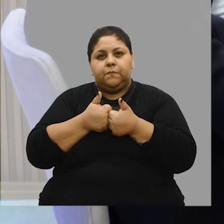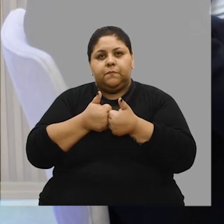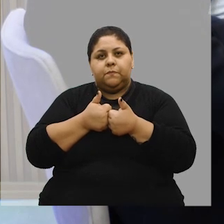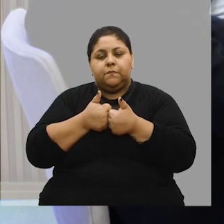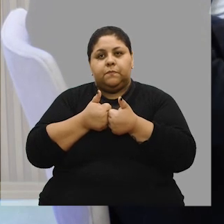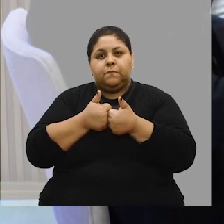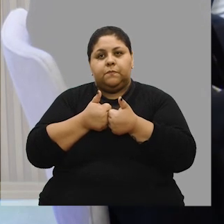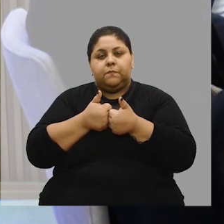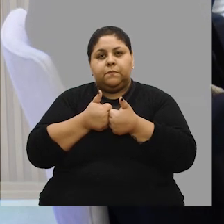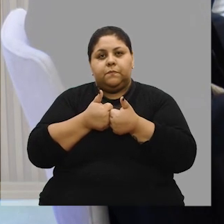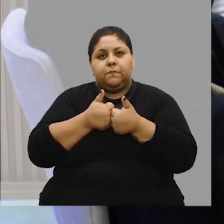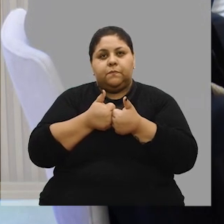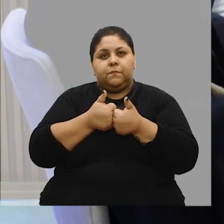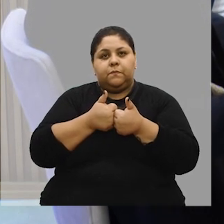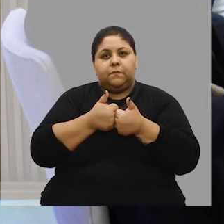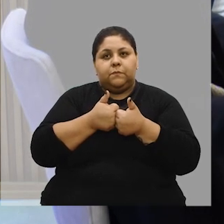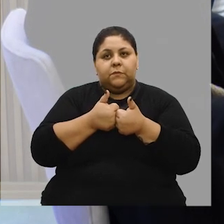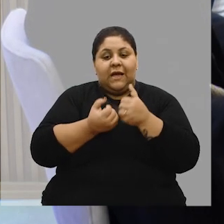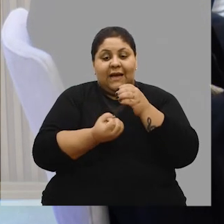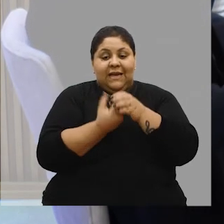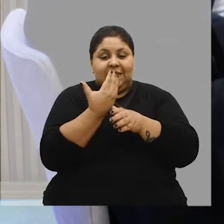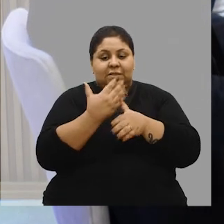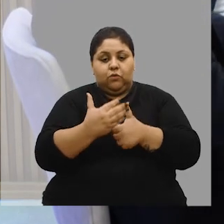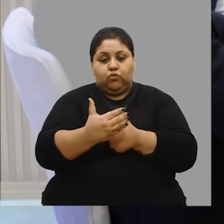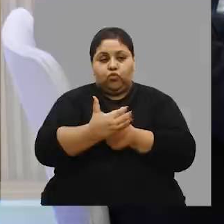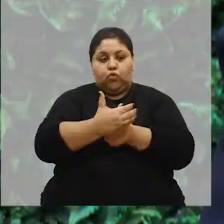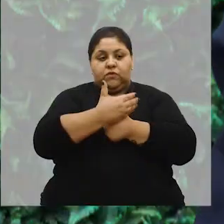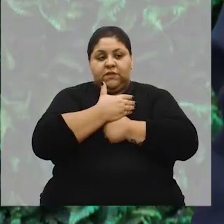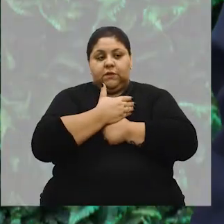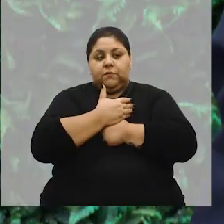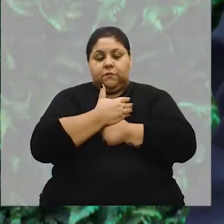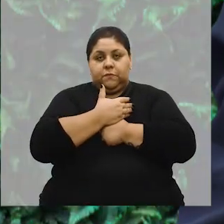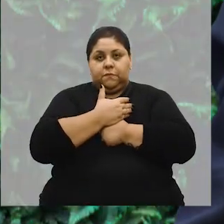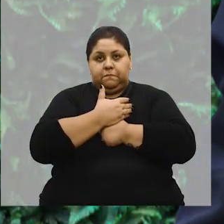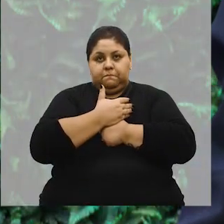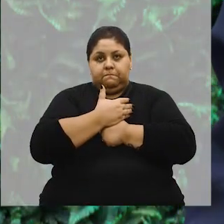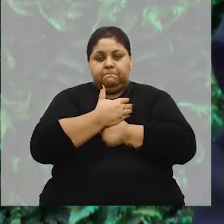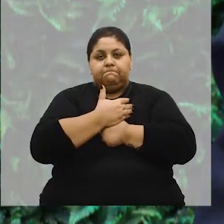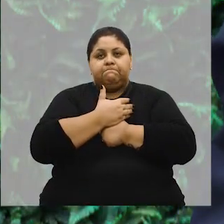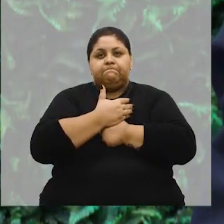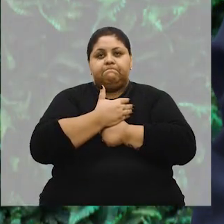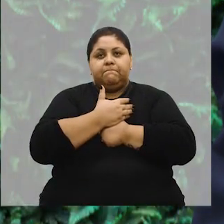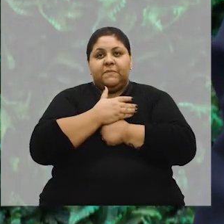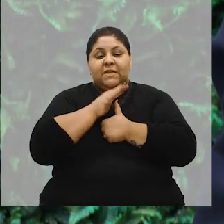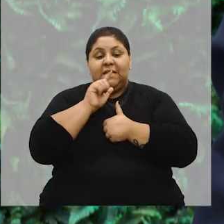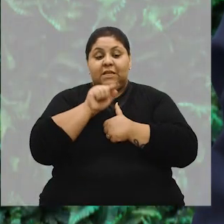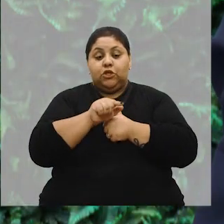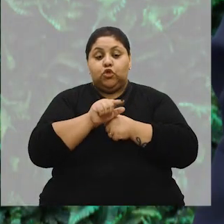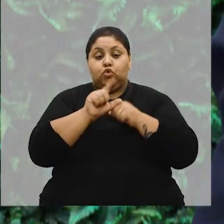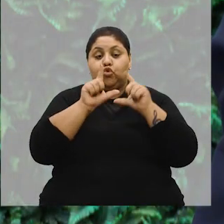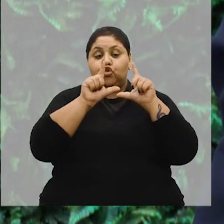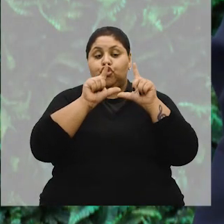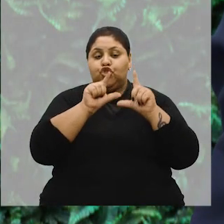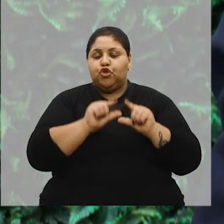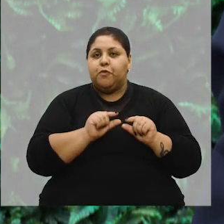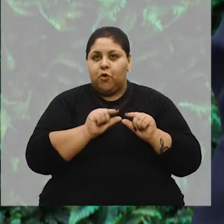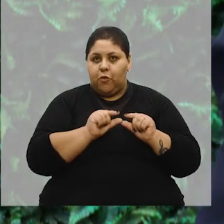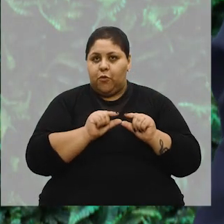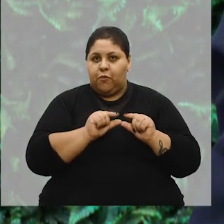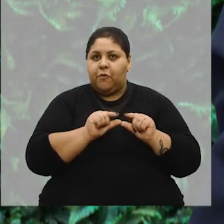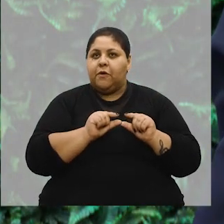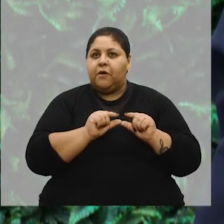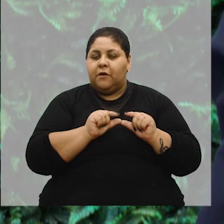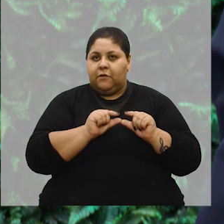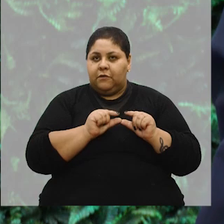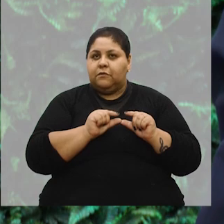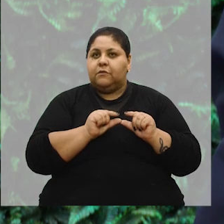a instituição dos conselhos tutelares. E isto freou por